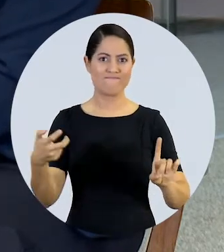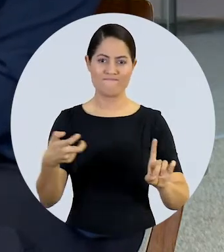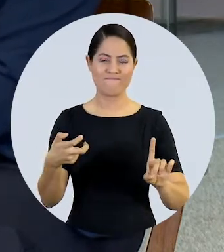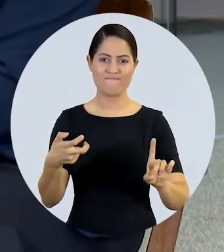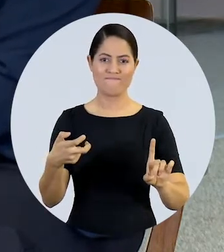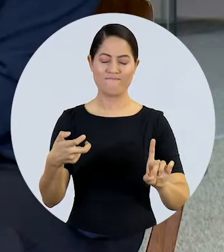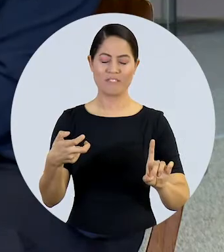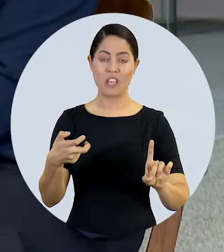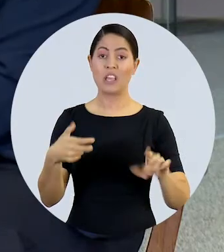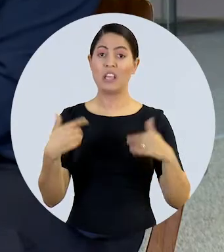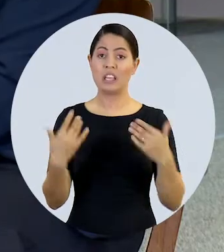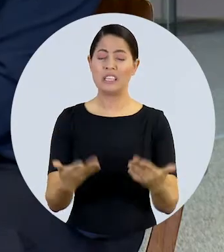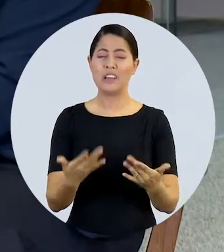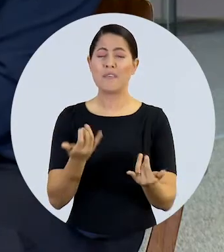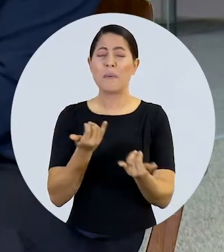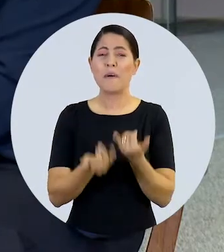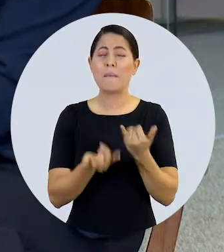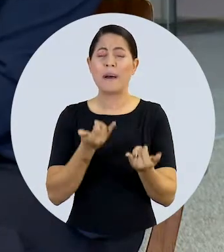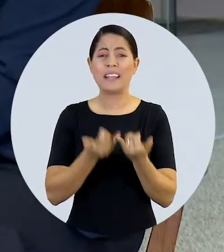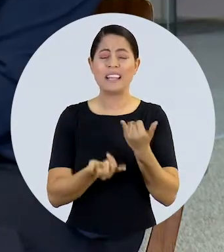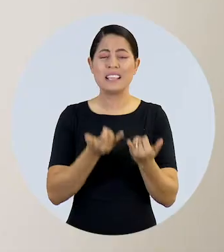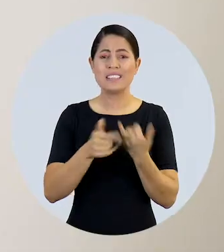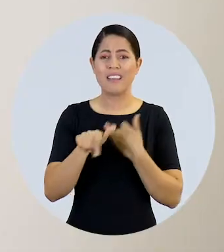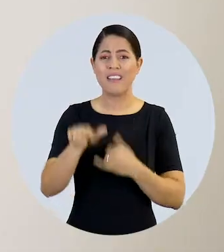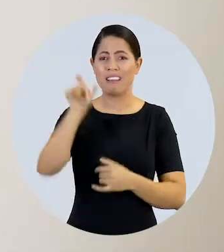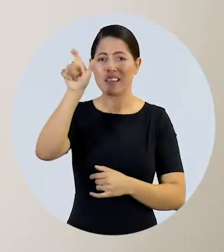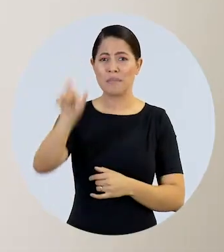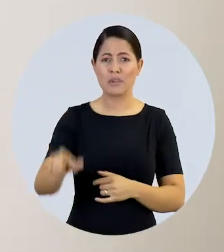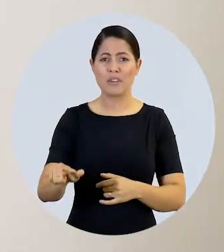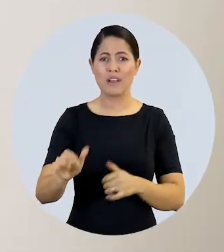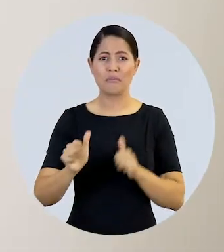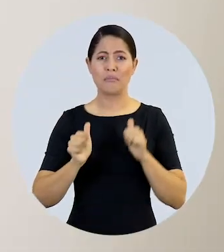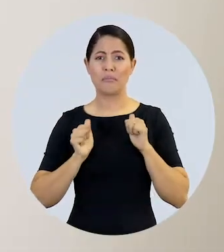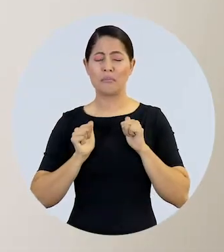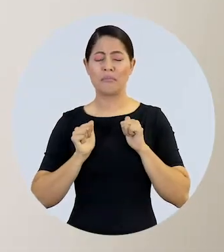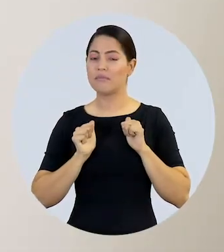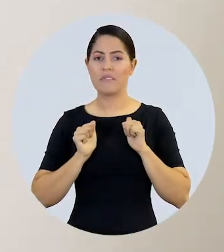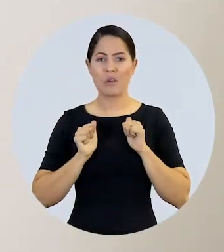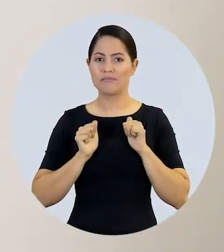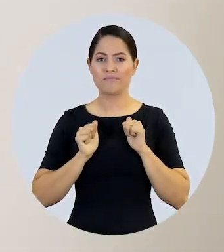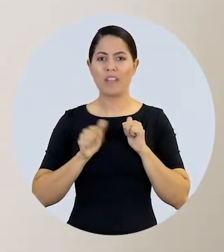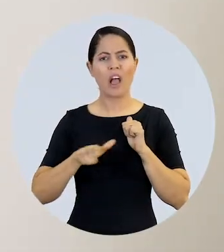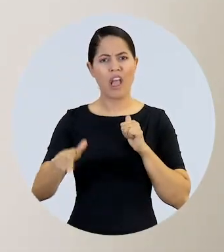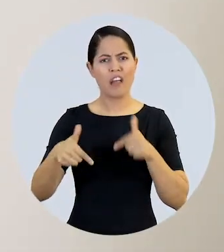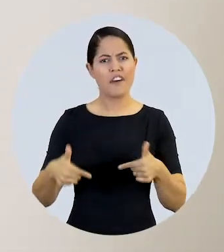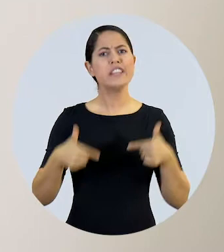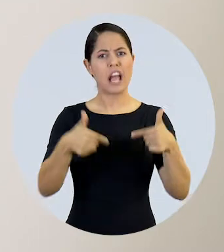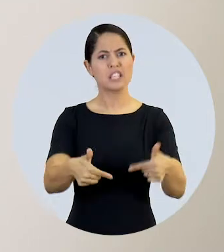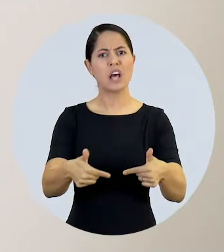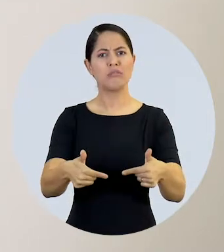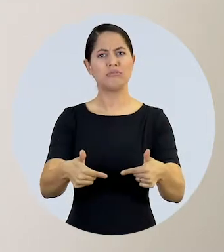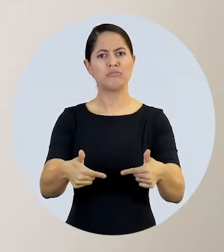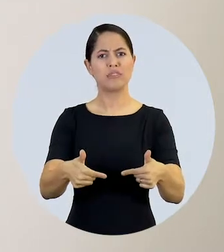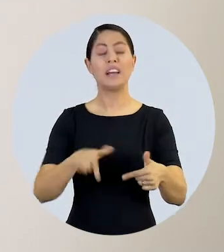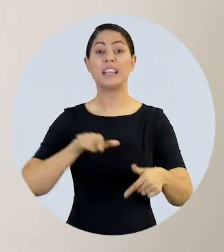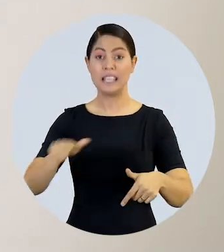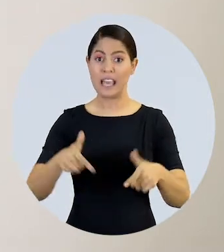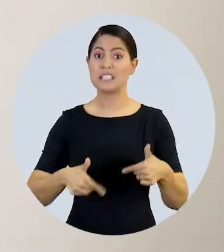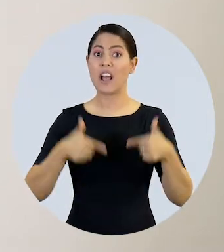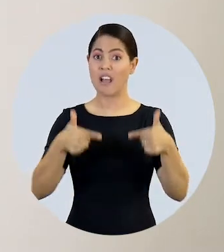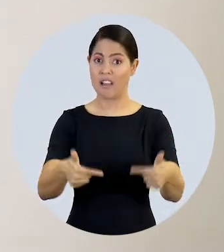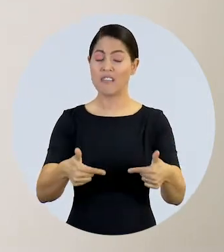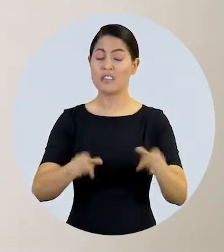e ficar como se fosse inerte. Não, ele terá reações. E